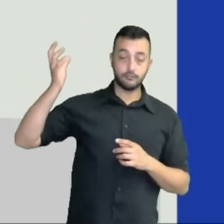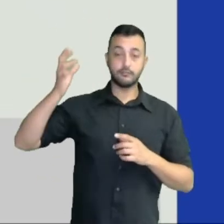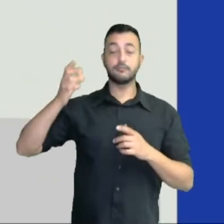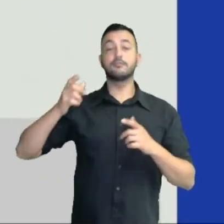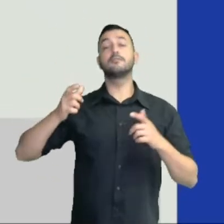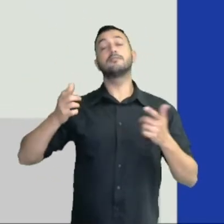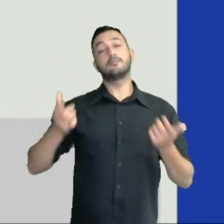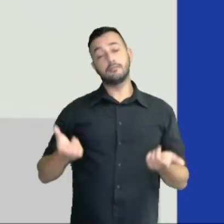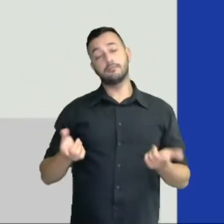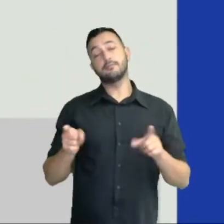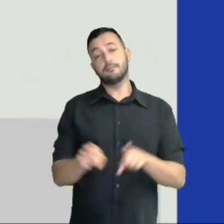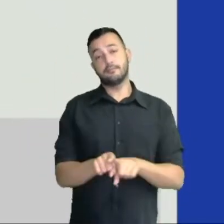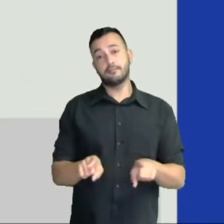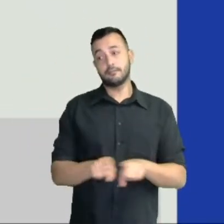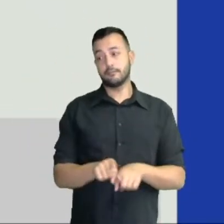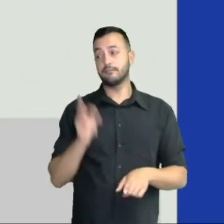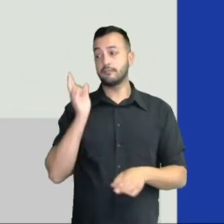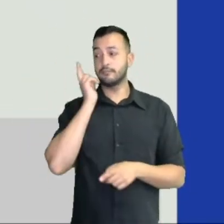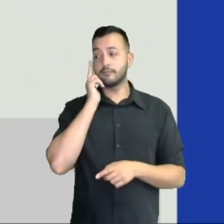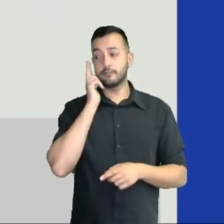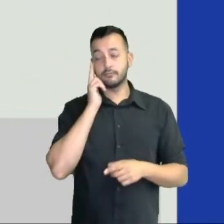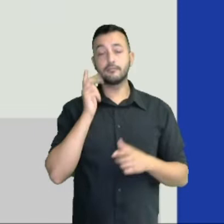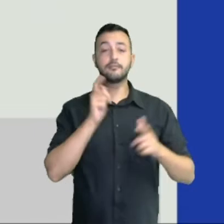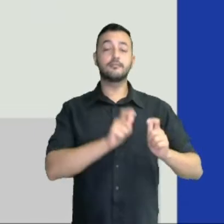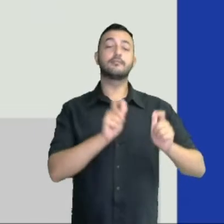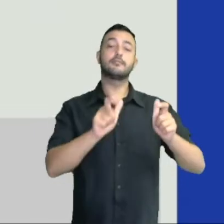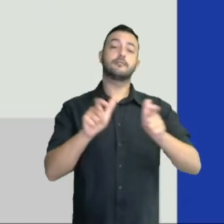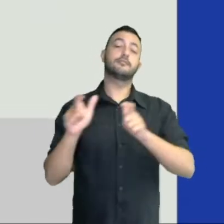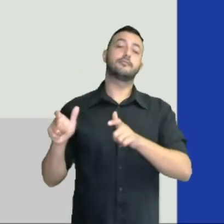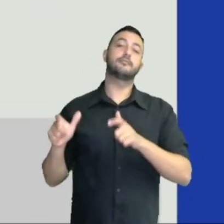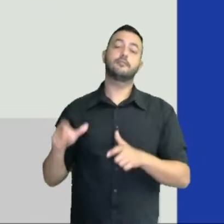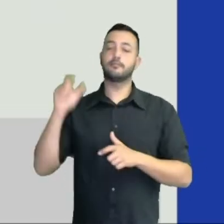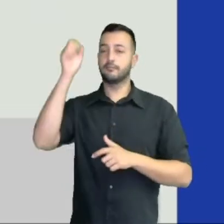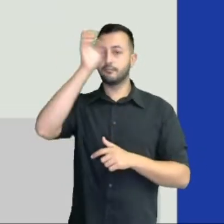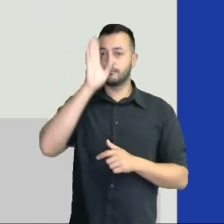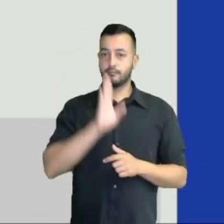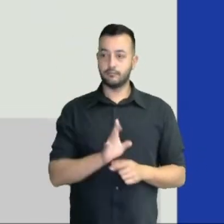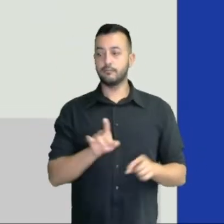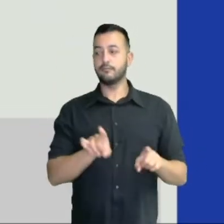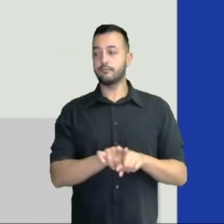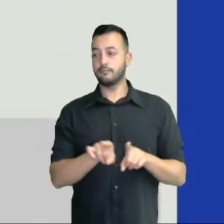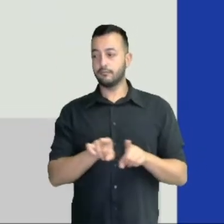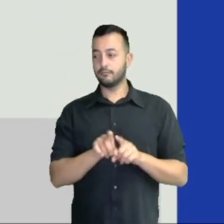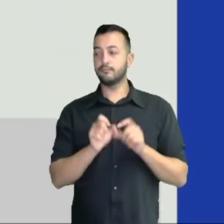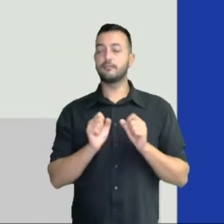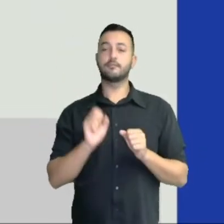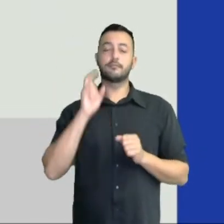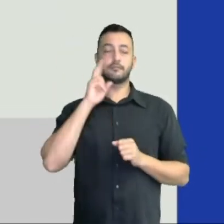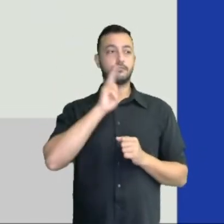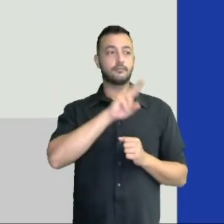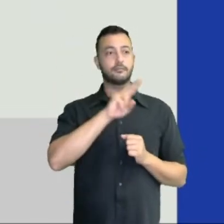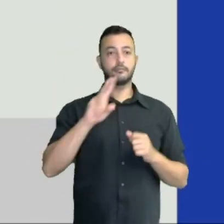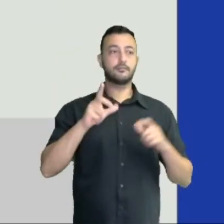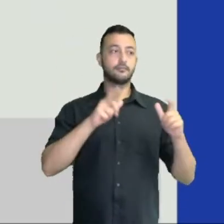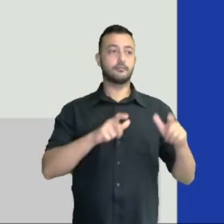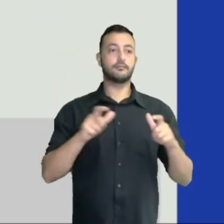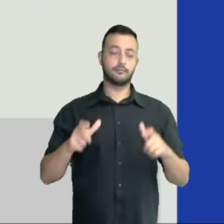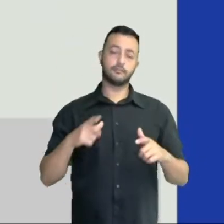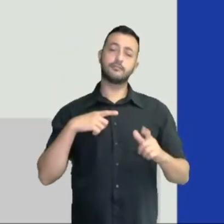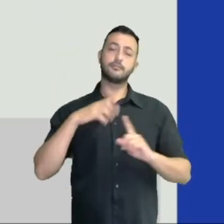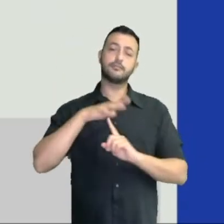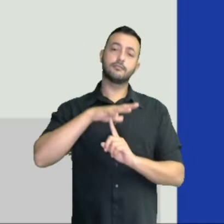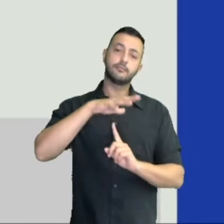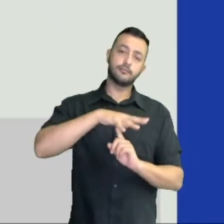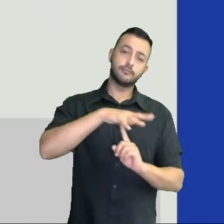Paz, também é muito comum em várias regiões. Aqui no Brasil você pode ver em vários lugares os